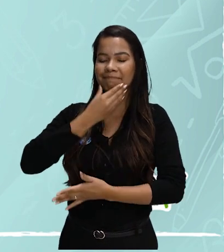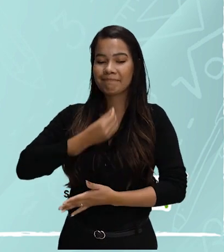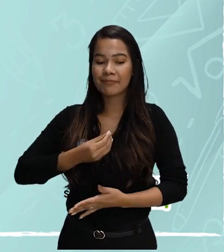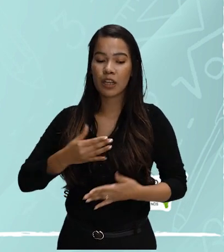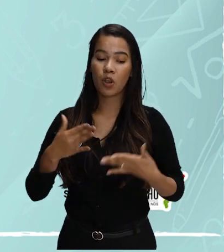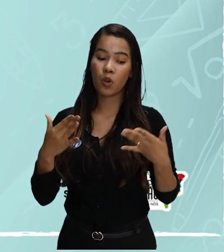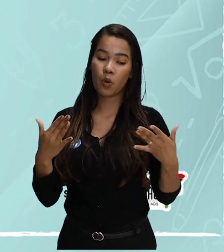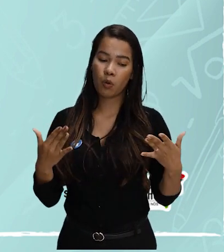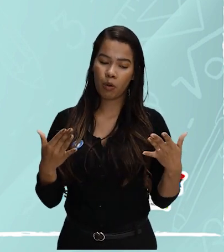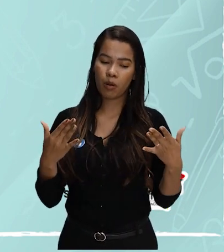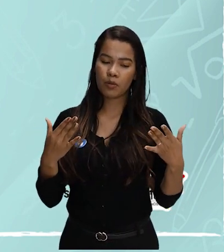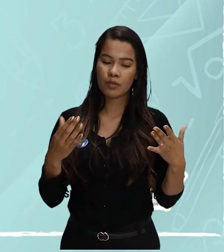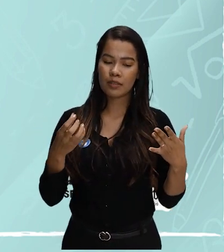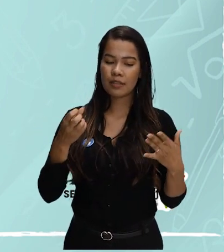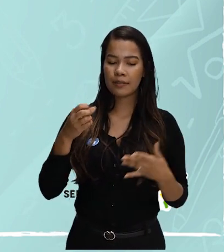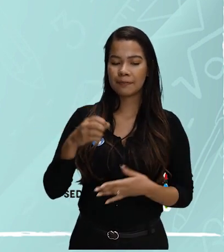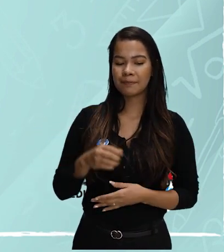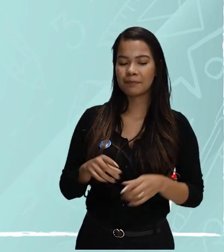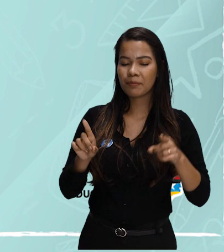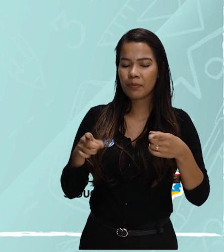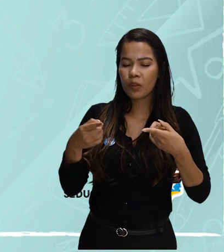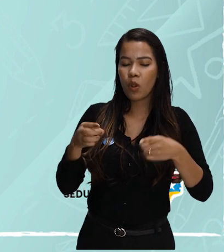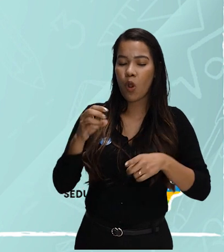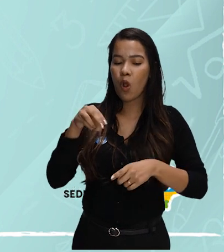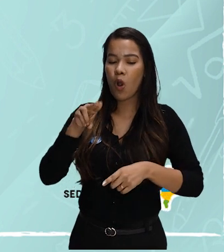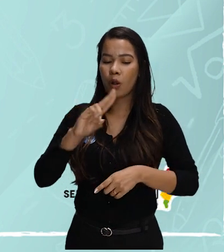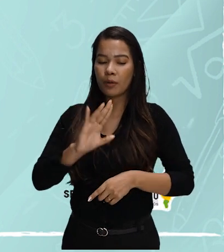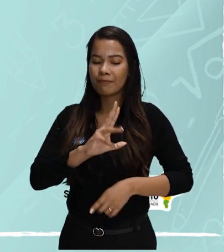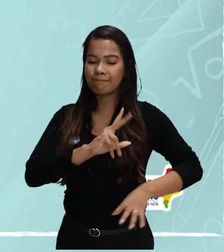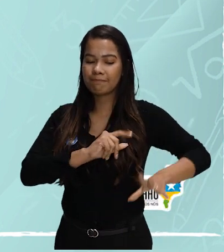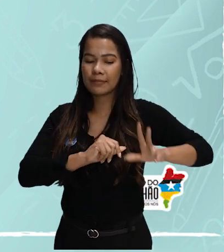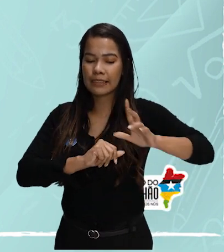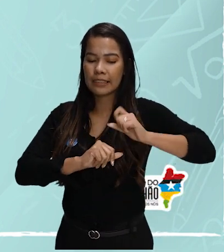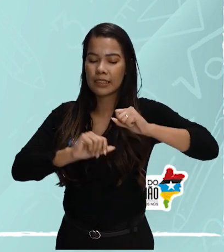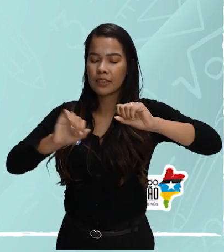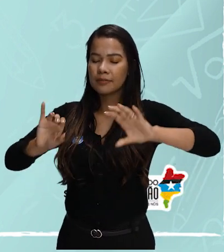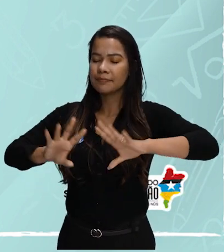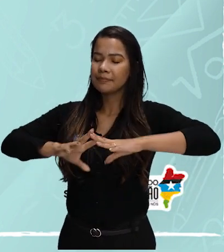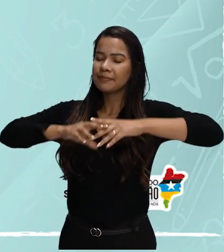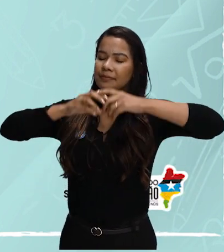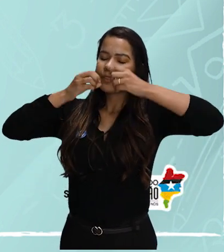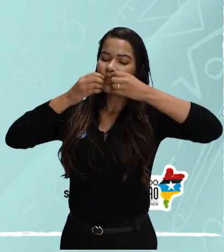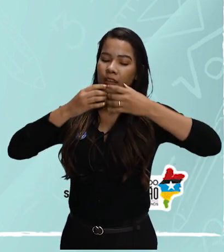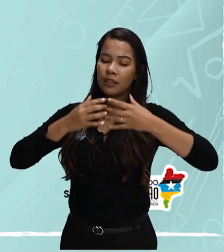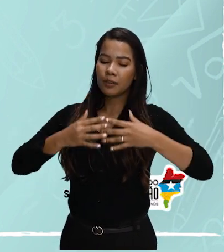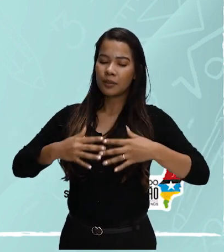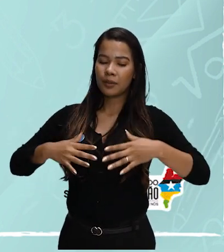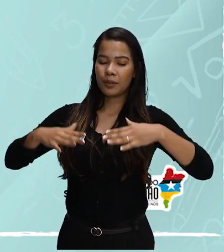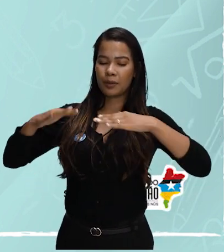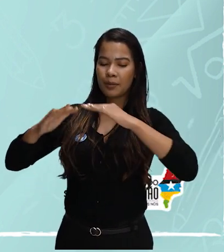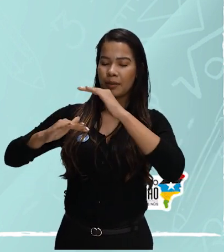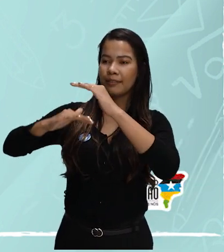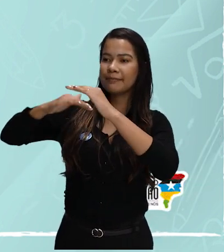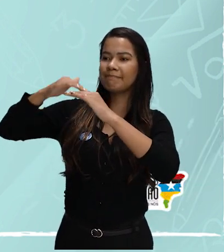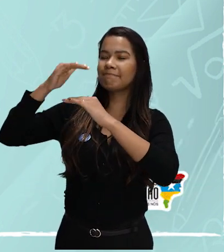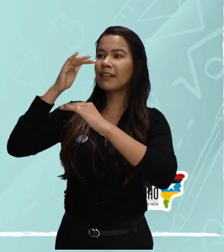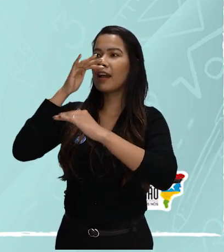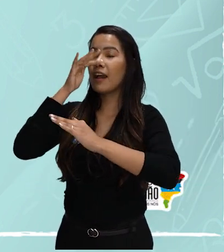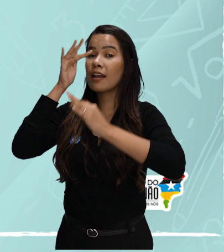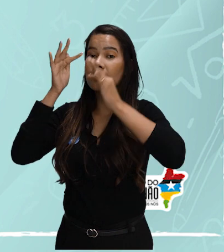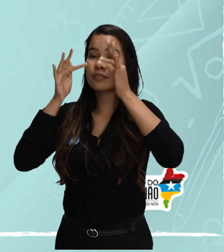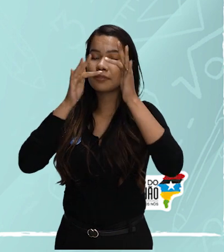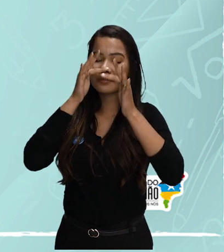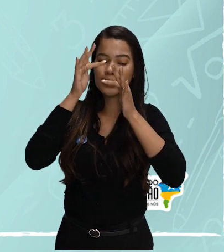Qual seresteiro ou menestrel do amor, a suspirar sob os balcões em